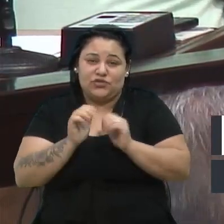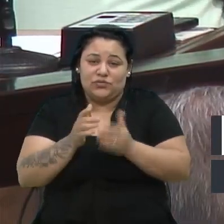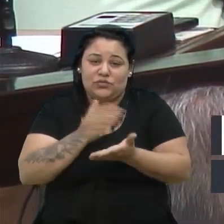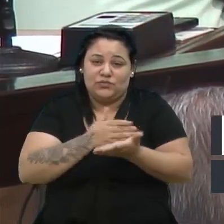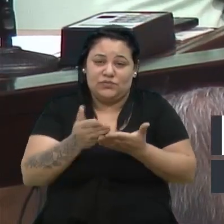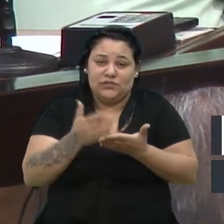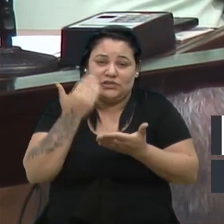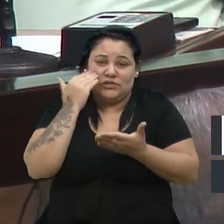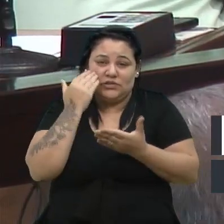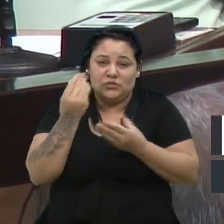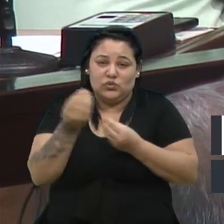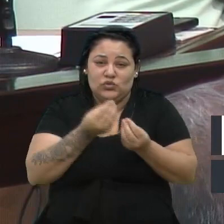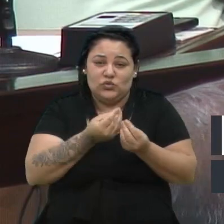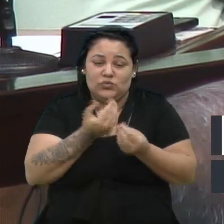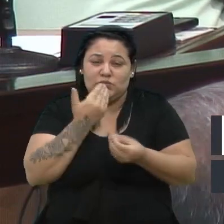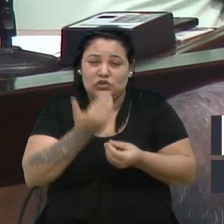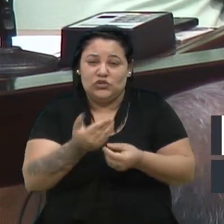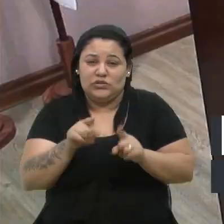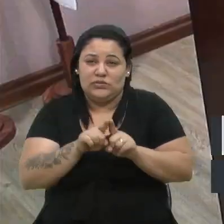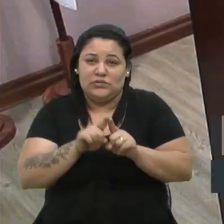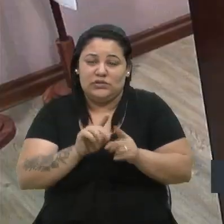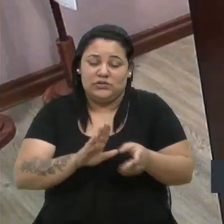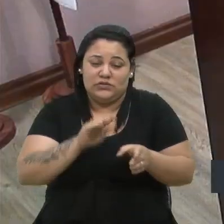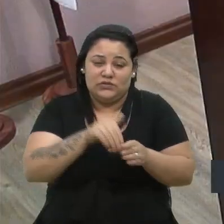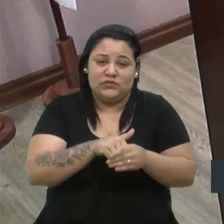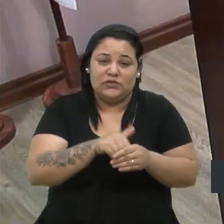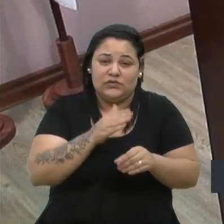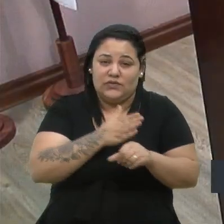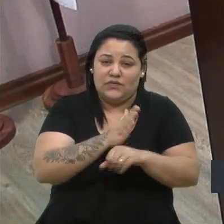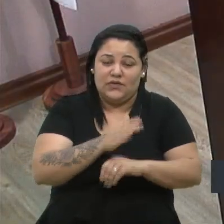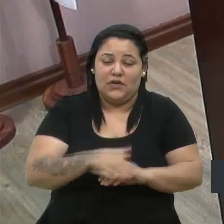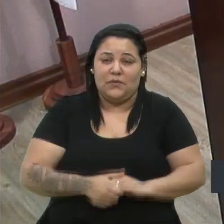Estarei votando favorável, senhor presidente. Obrigado. Para declarar voto...